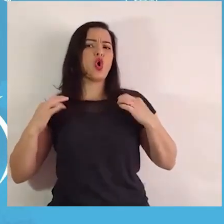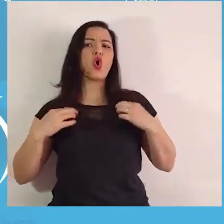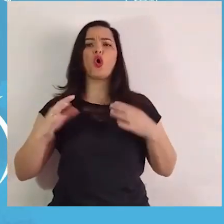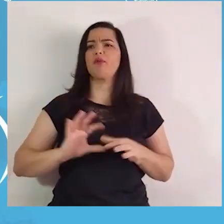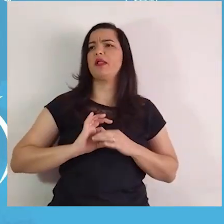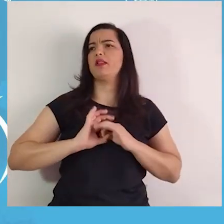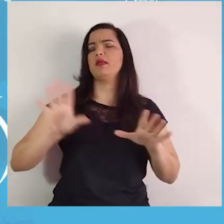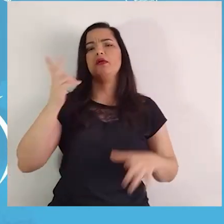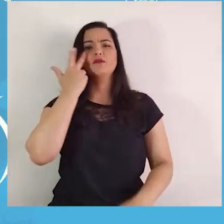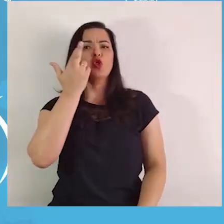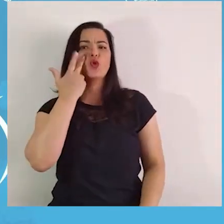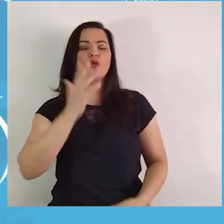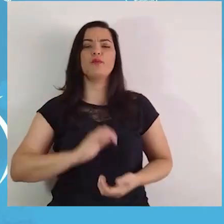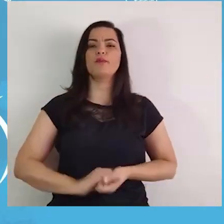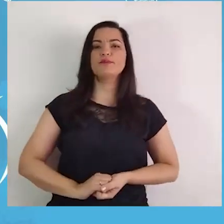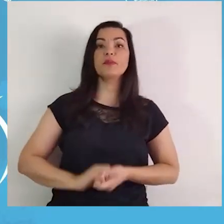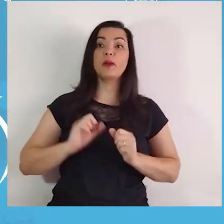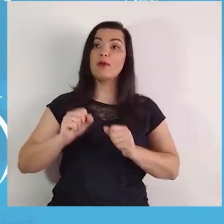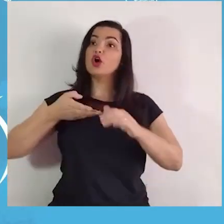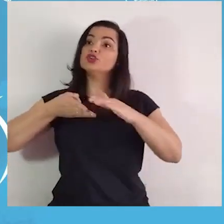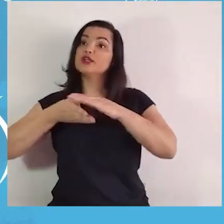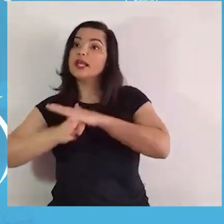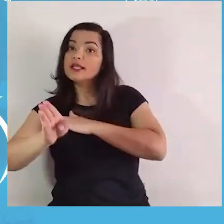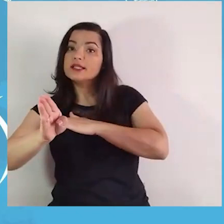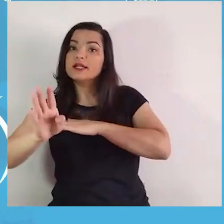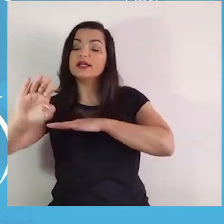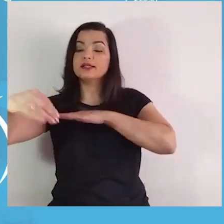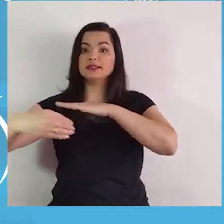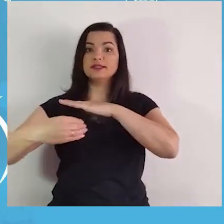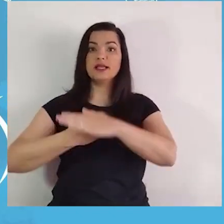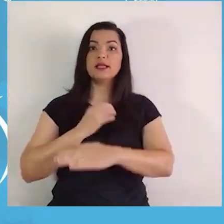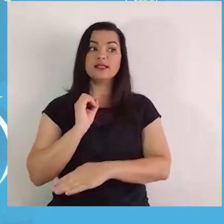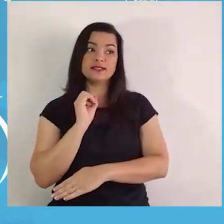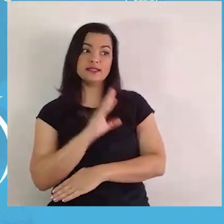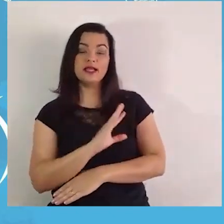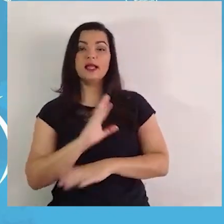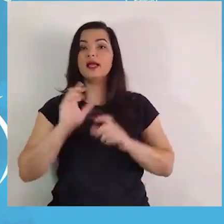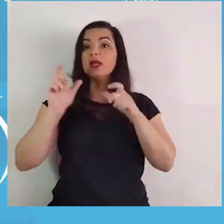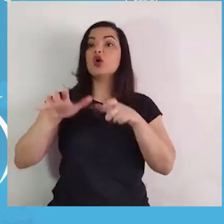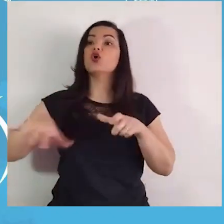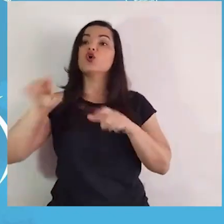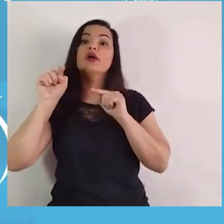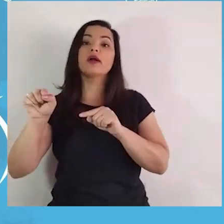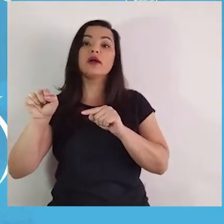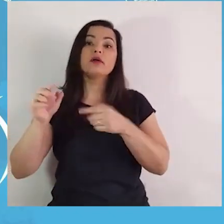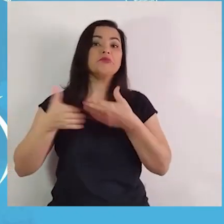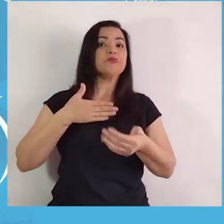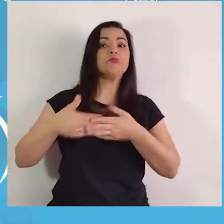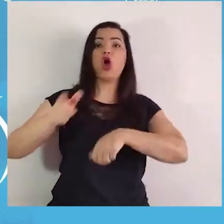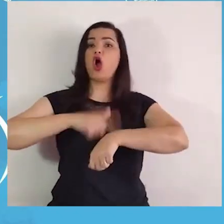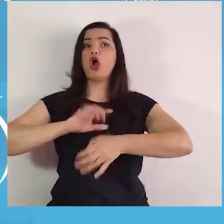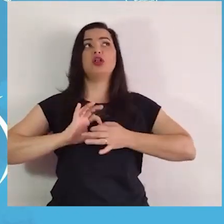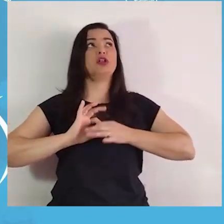descontraída, podemos entrar e sair desse espaço onde está o parque na